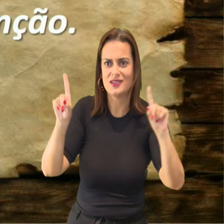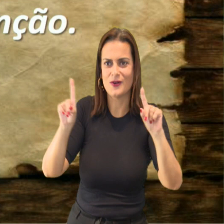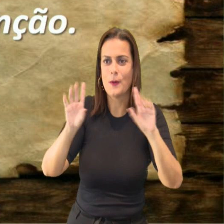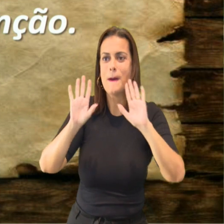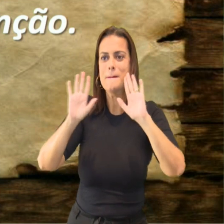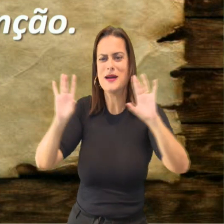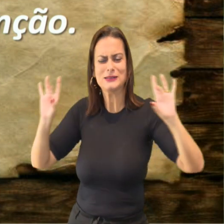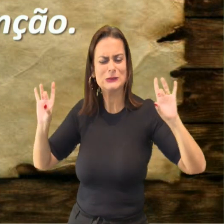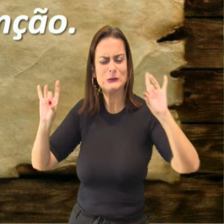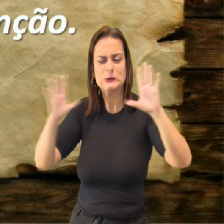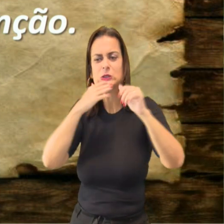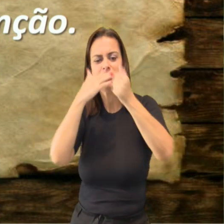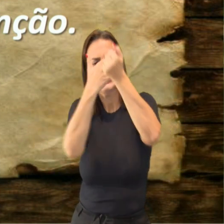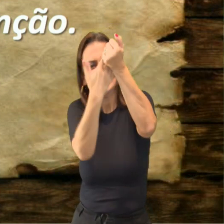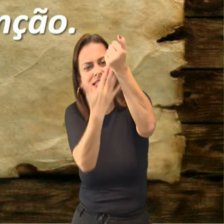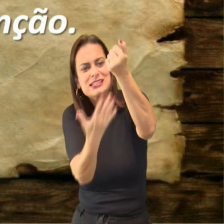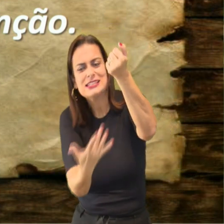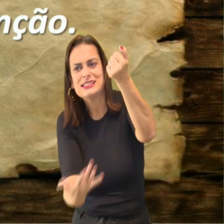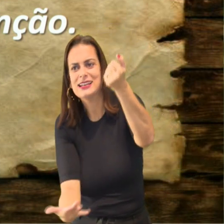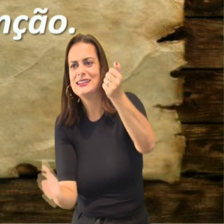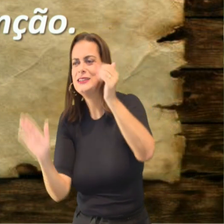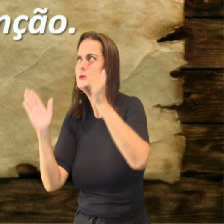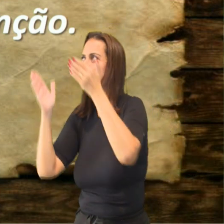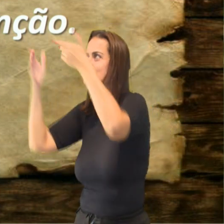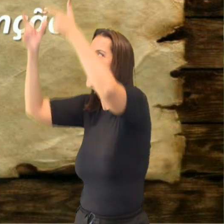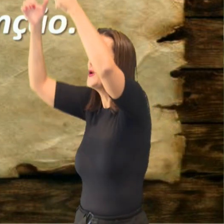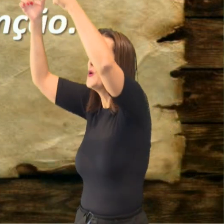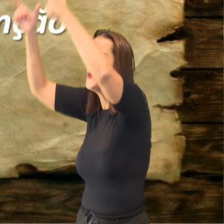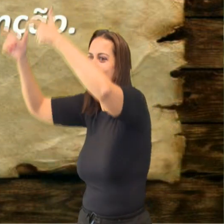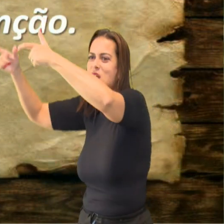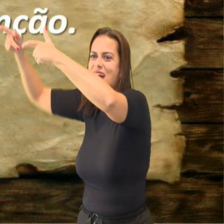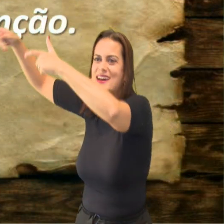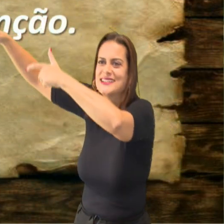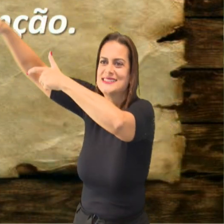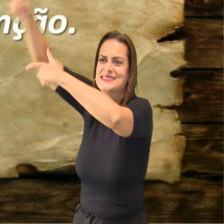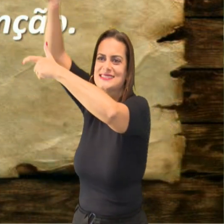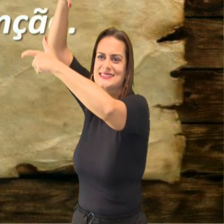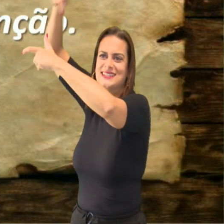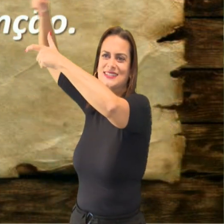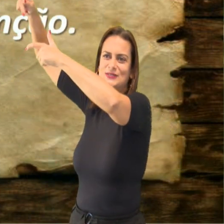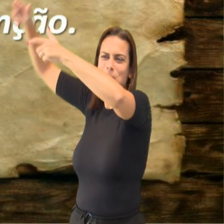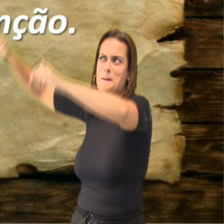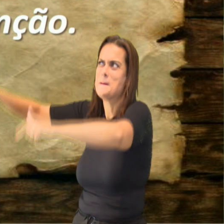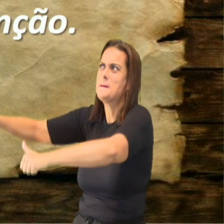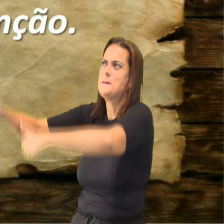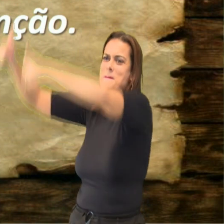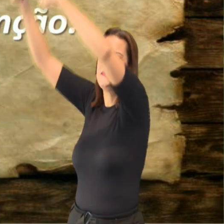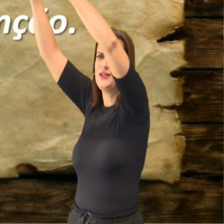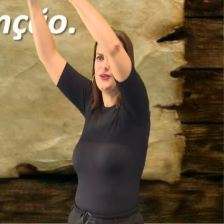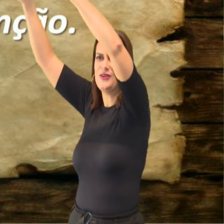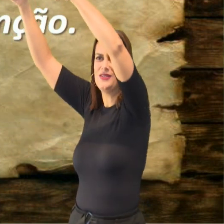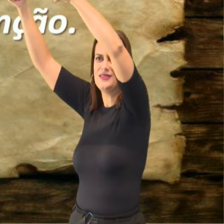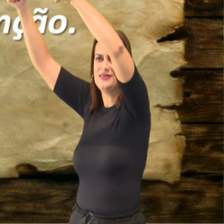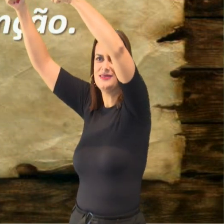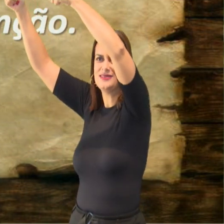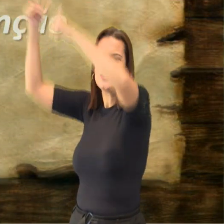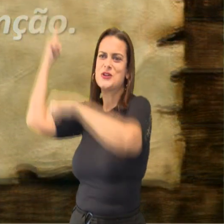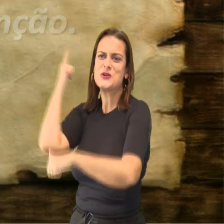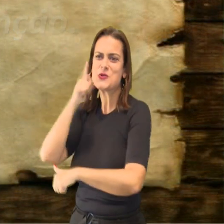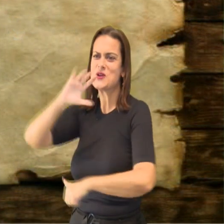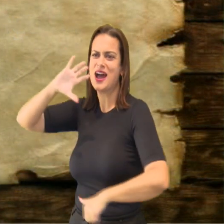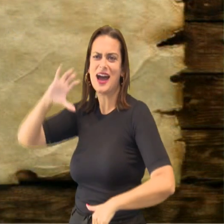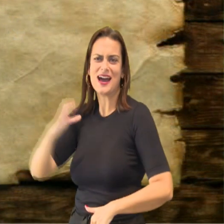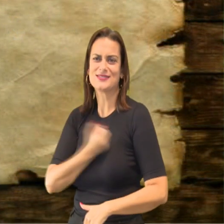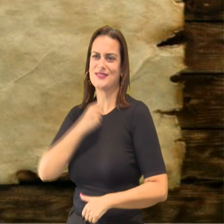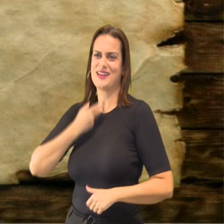precioso sangue entrou no Santo dos Santos, uma vez por todas, tendo obtido eterna redenção. Portanto, se o sangue